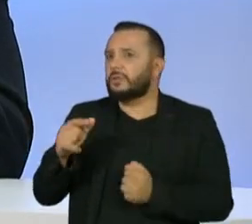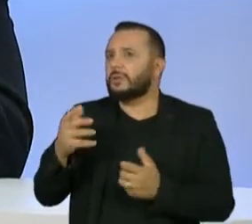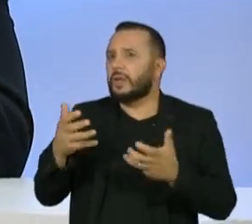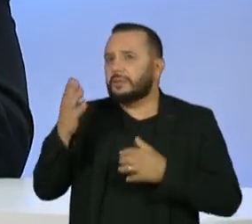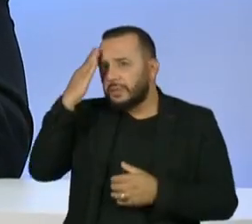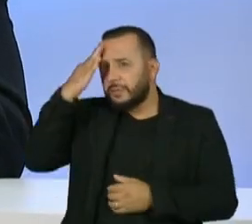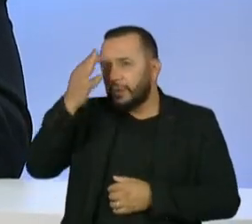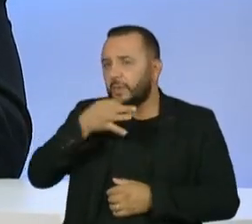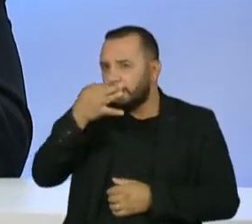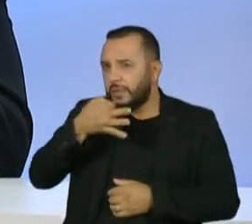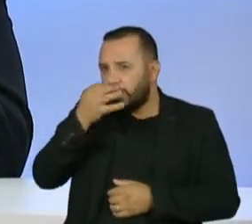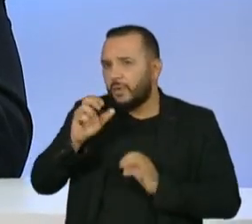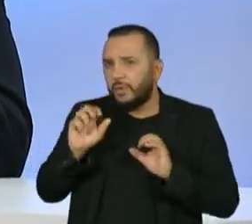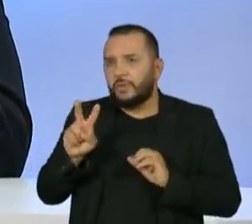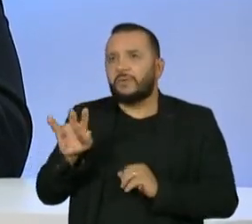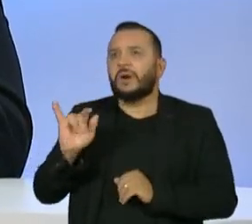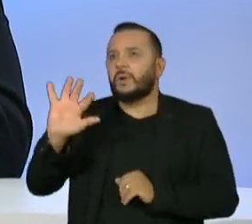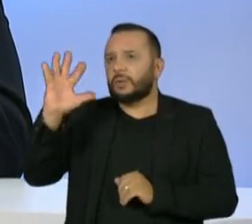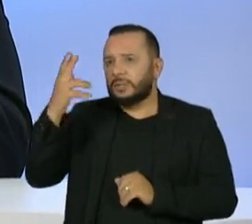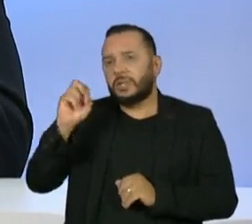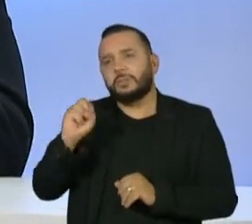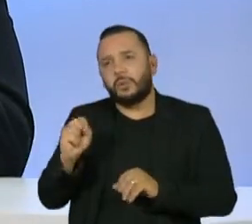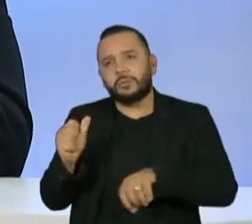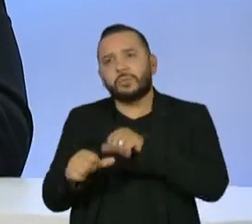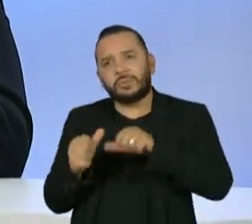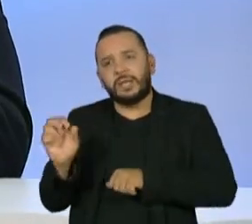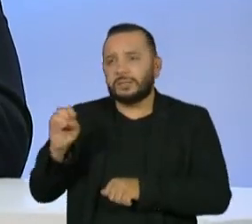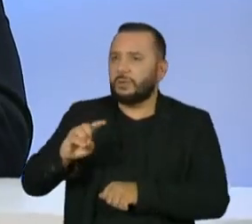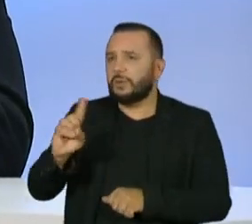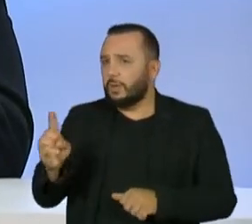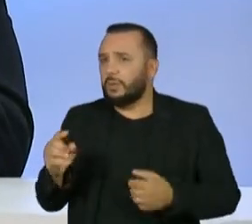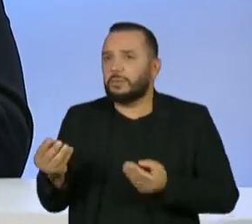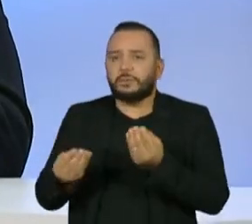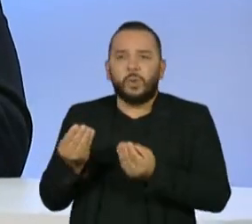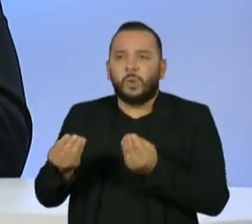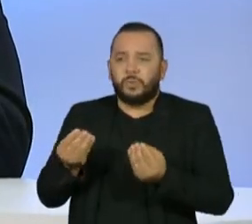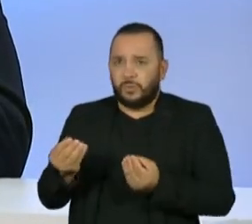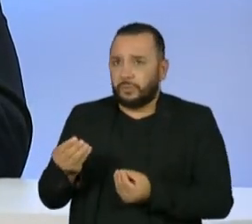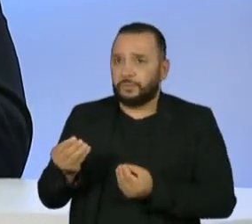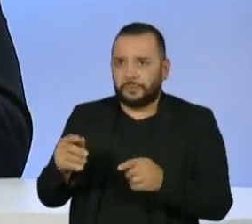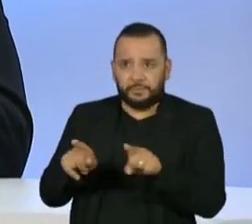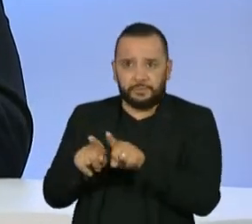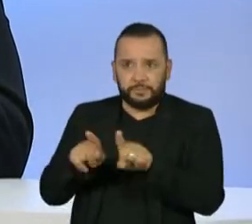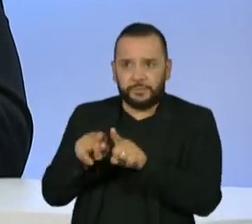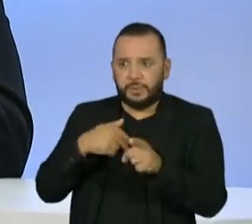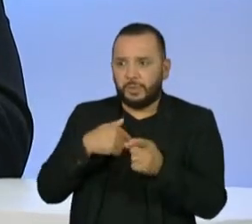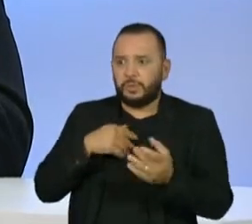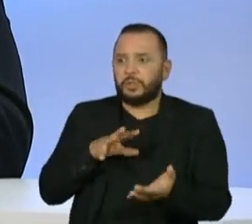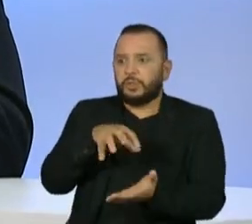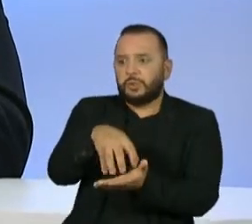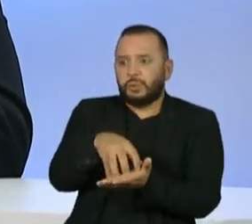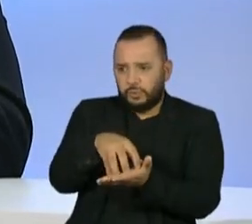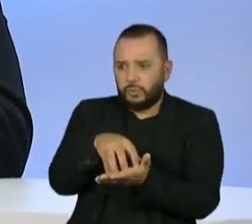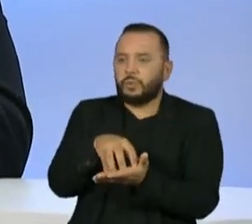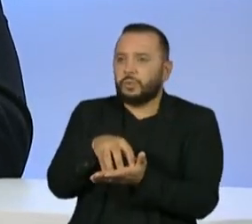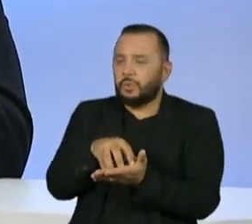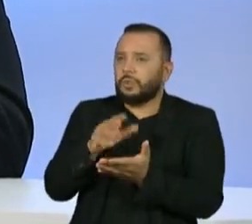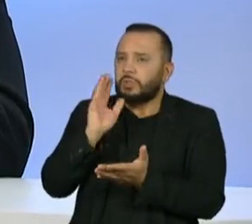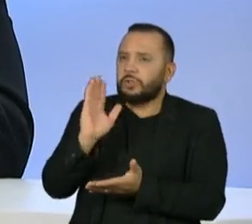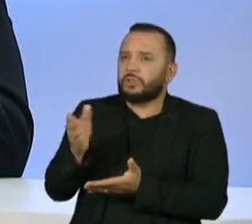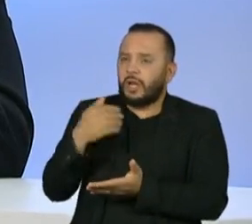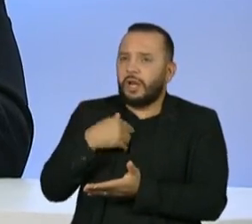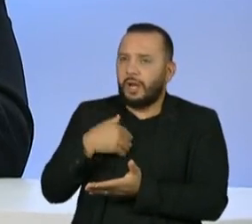sobre se isso vai se concretizar isso pode ser revertido e sobre esses impactos né a gente calcula pelo Instituto que essas